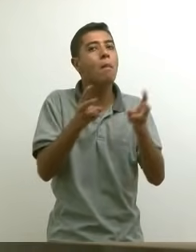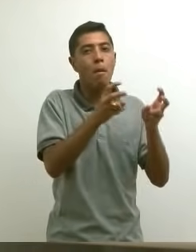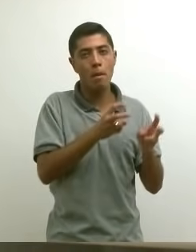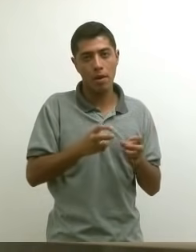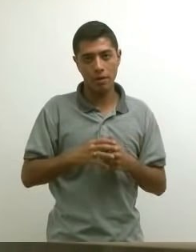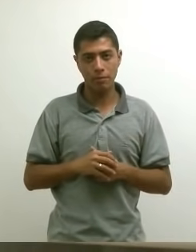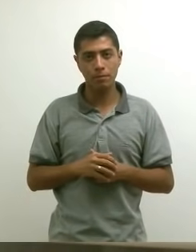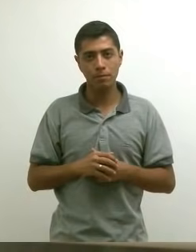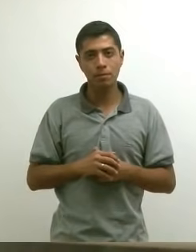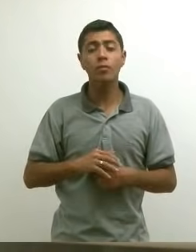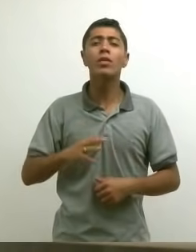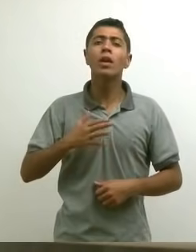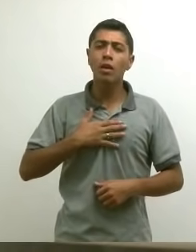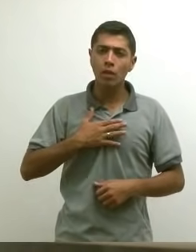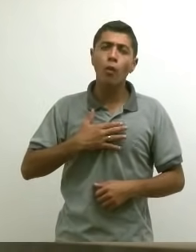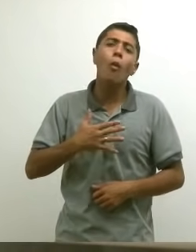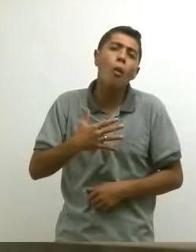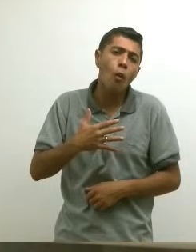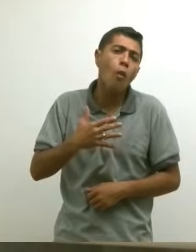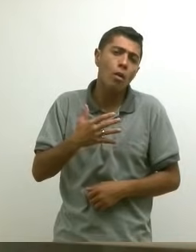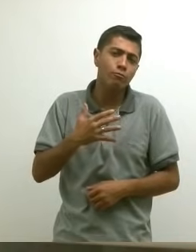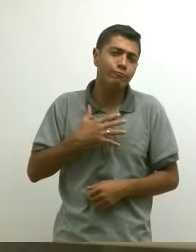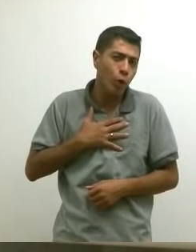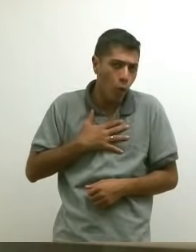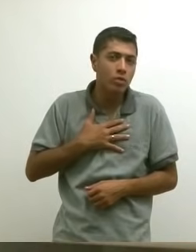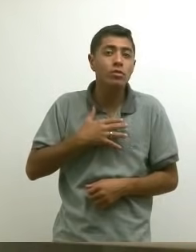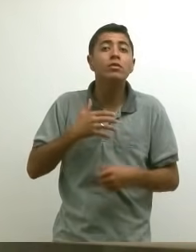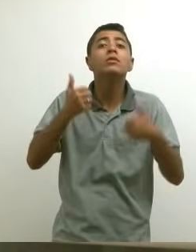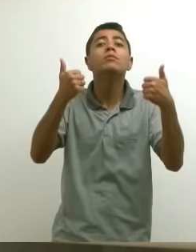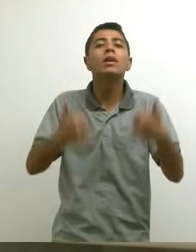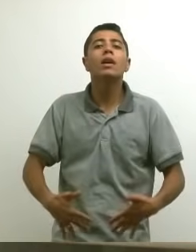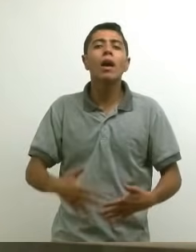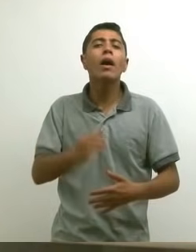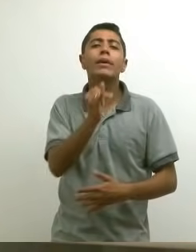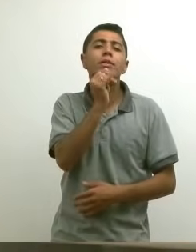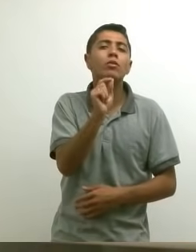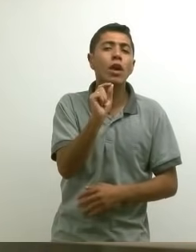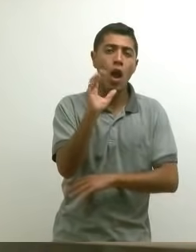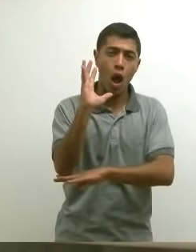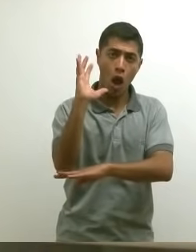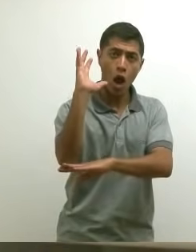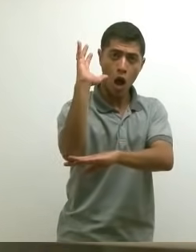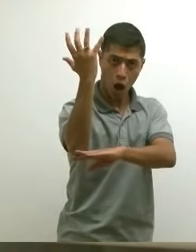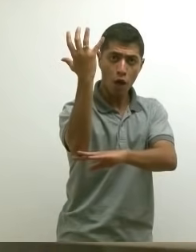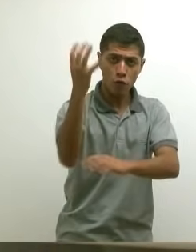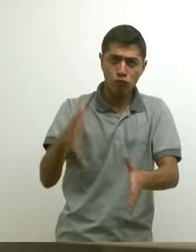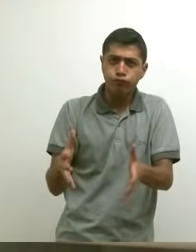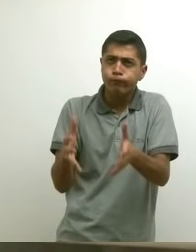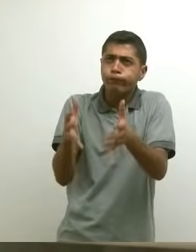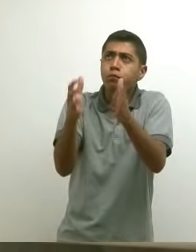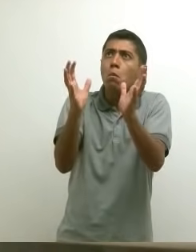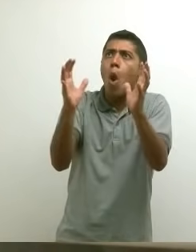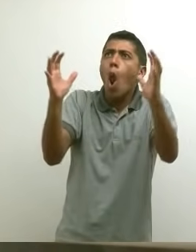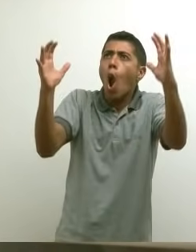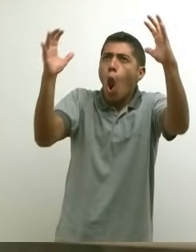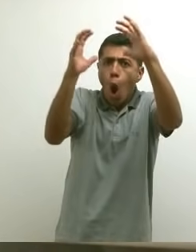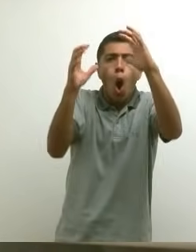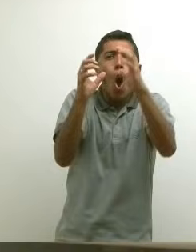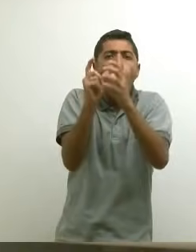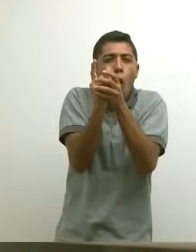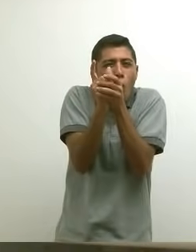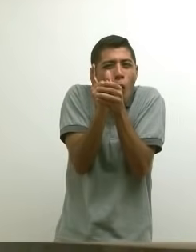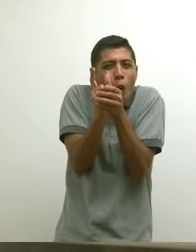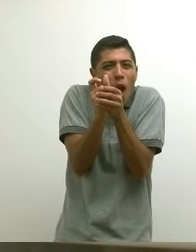que a goiabeira é uma complexidade árvore goiabeira webber tem uma textura especial